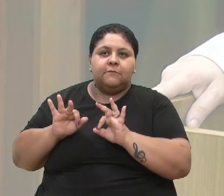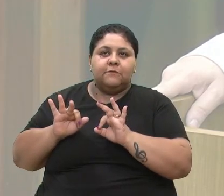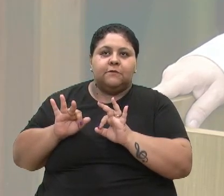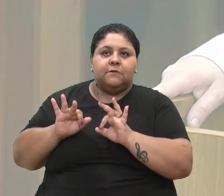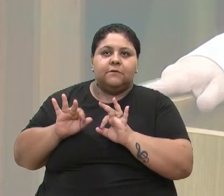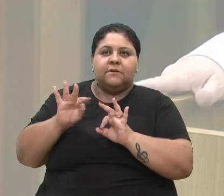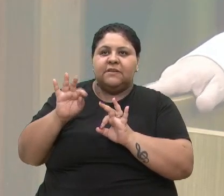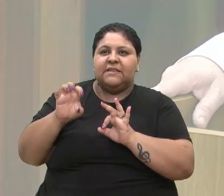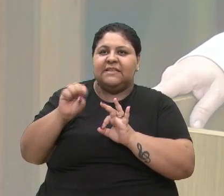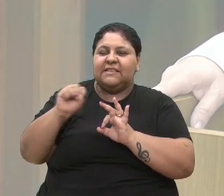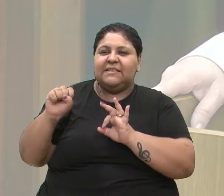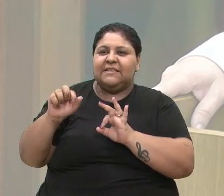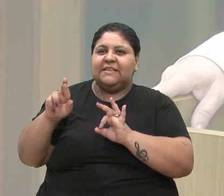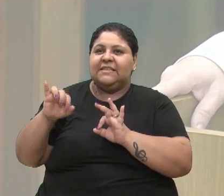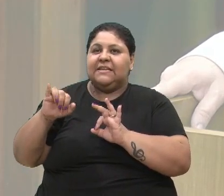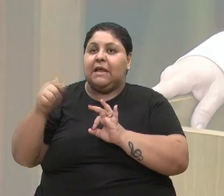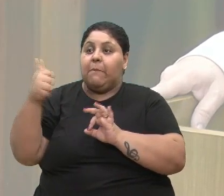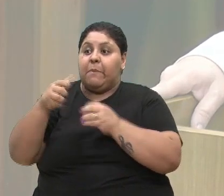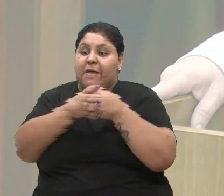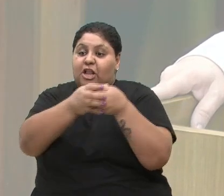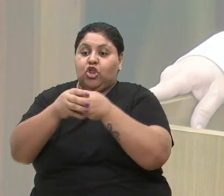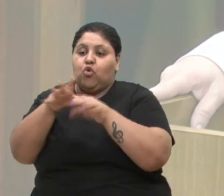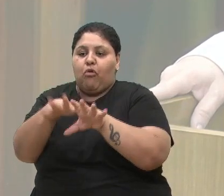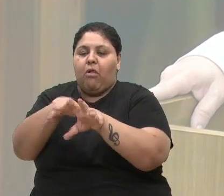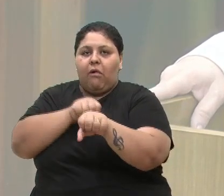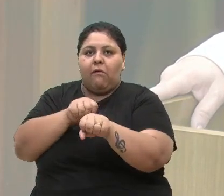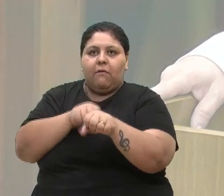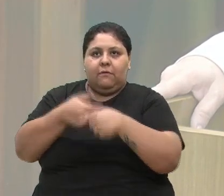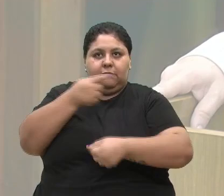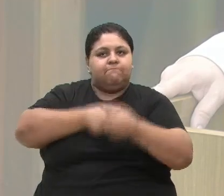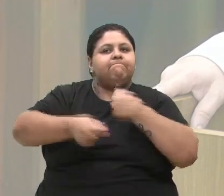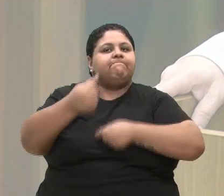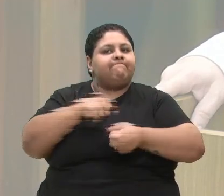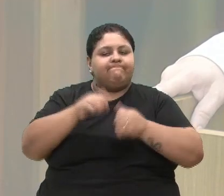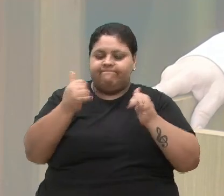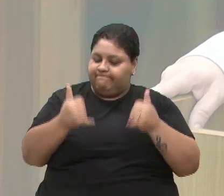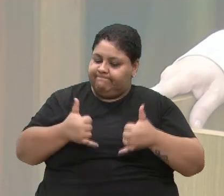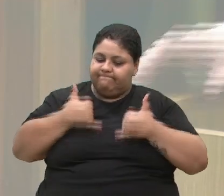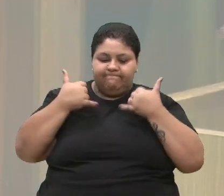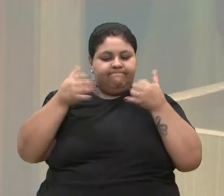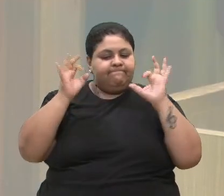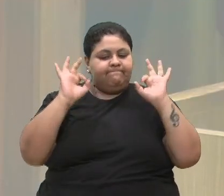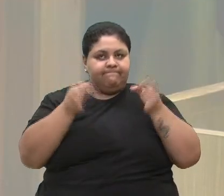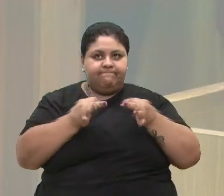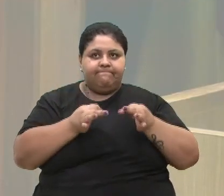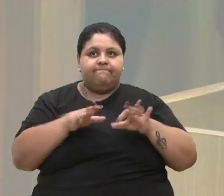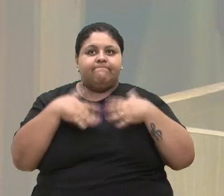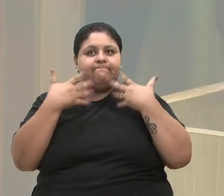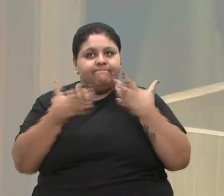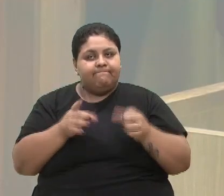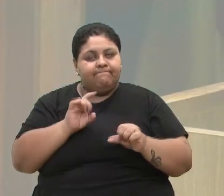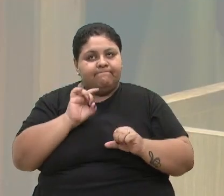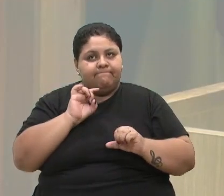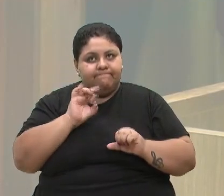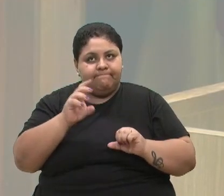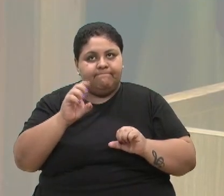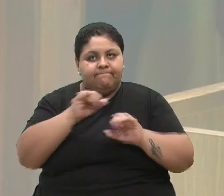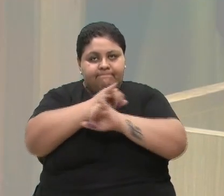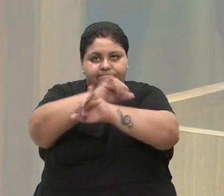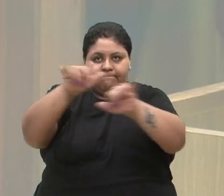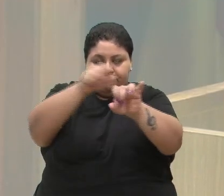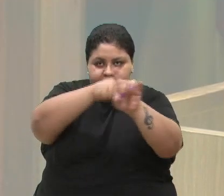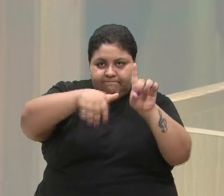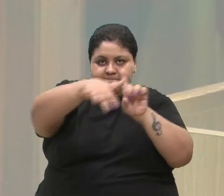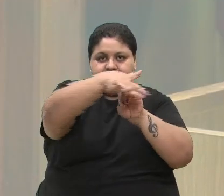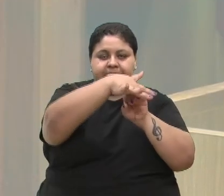da primeira turma de formandos, né, de economia, foi uma honra magnífica. Então era isso, eu quero deixar esse recado para a